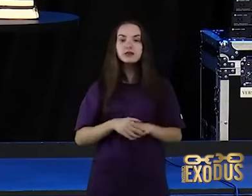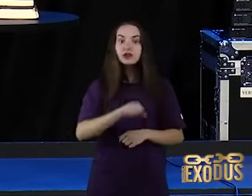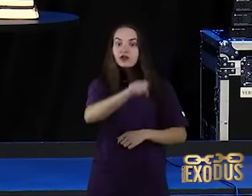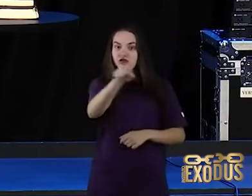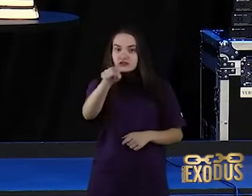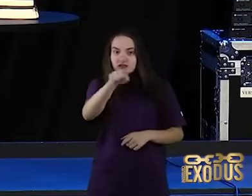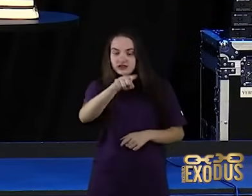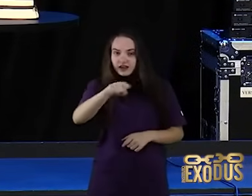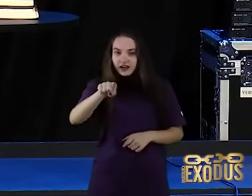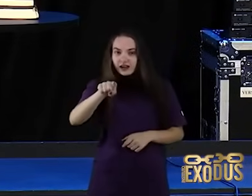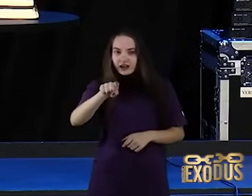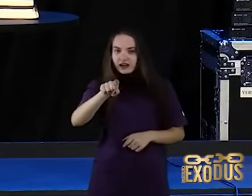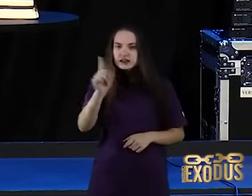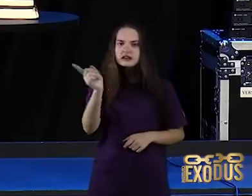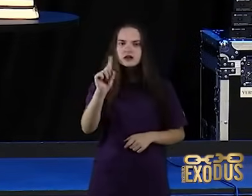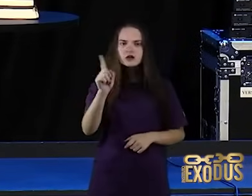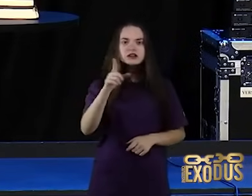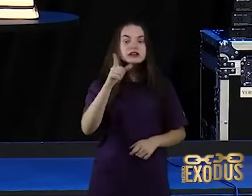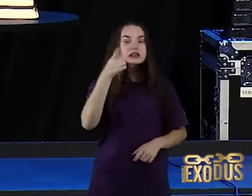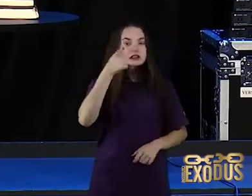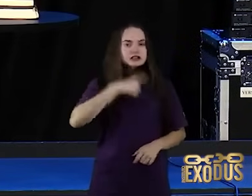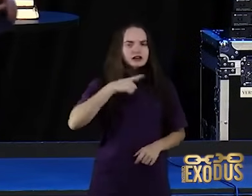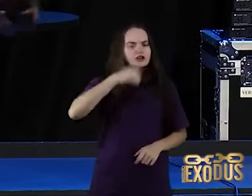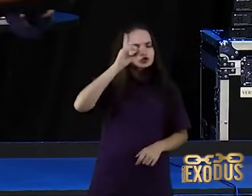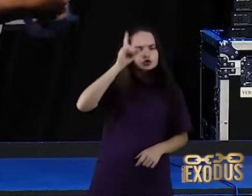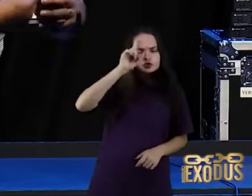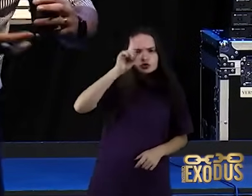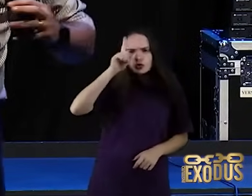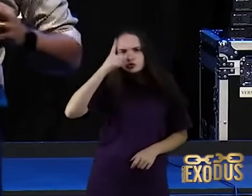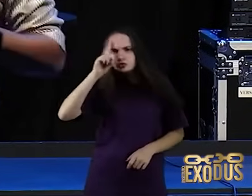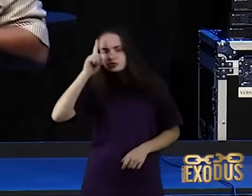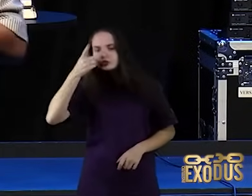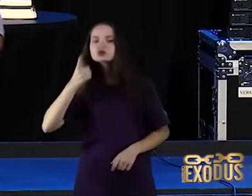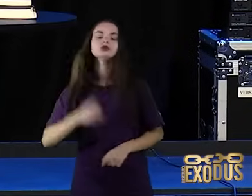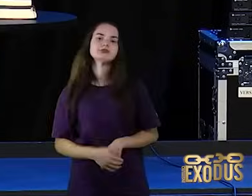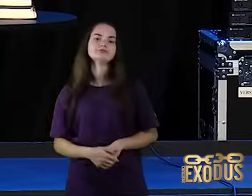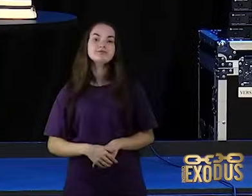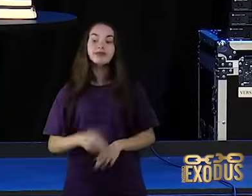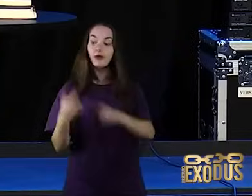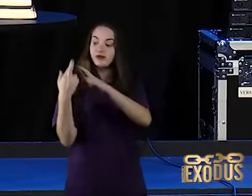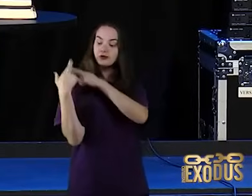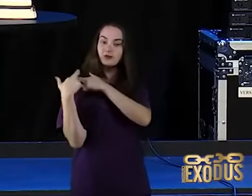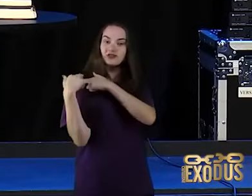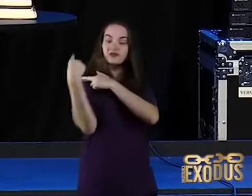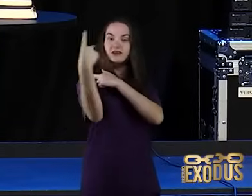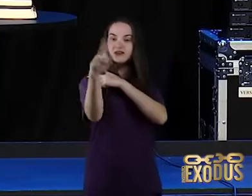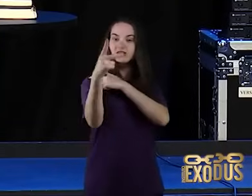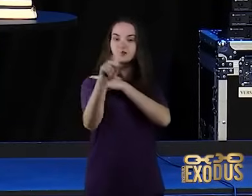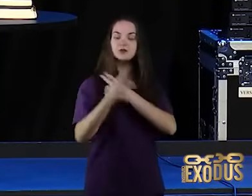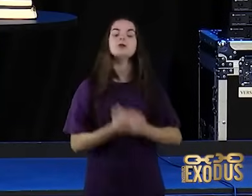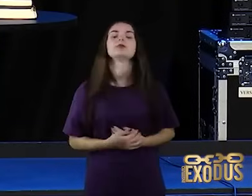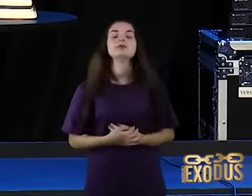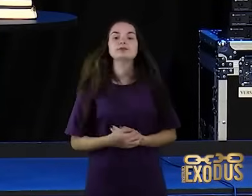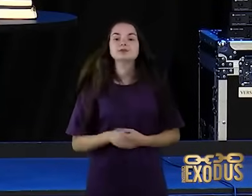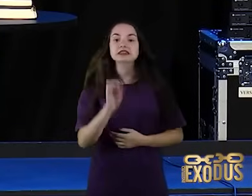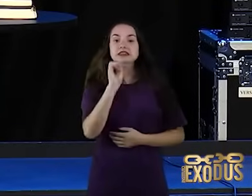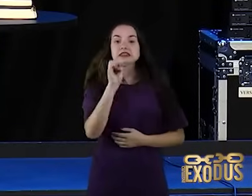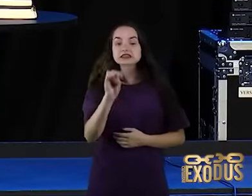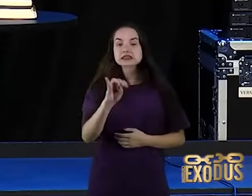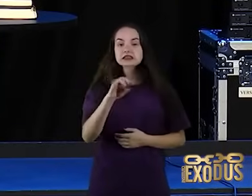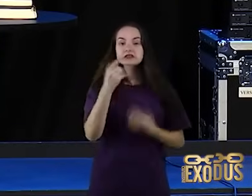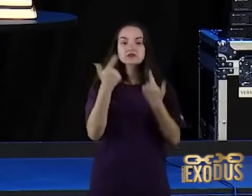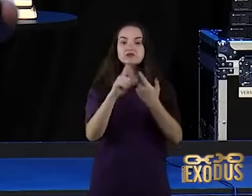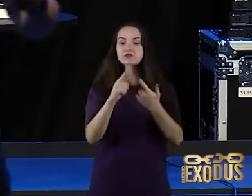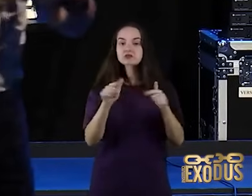tem de 3.000 a 5000 horas então se a gente não trouxer para pros pais essa academia da família se a gente não